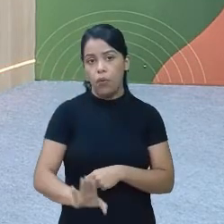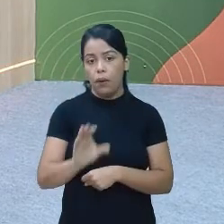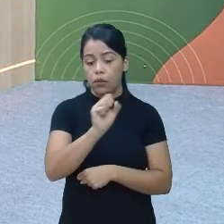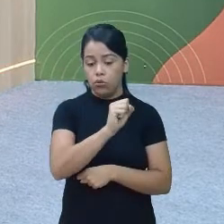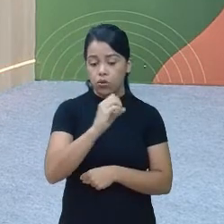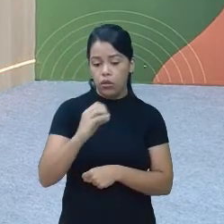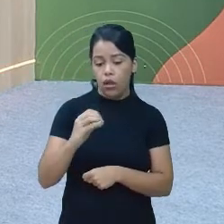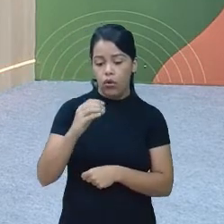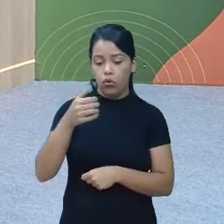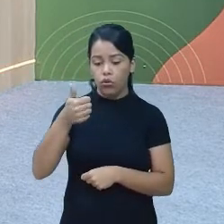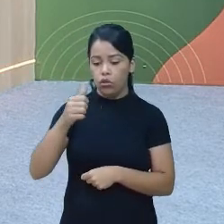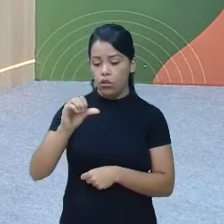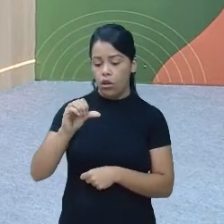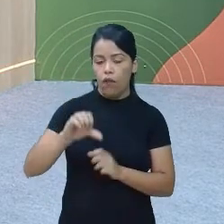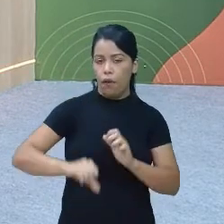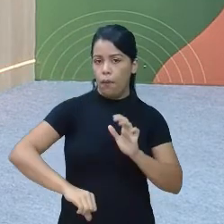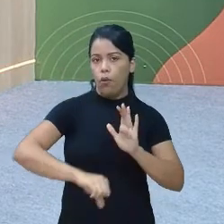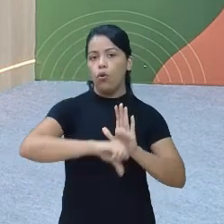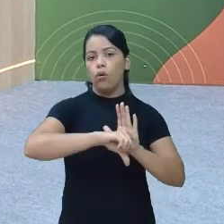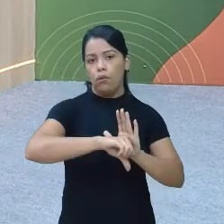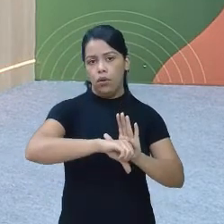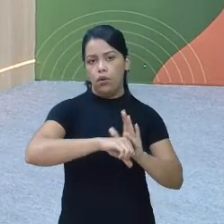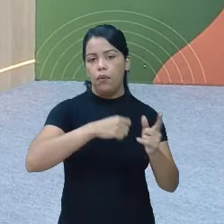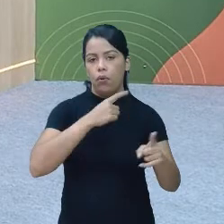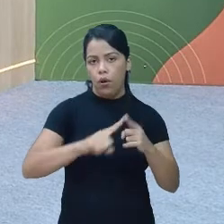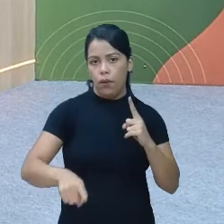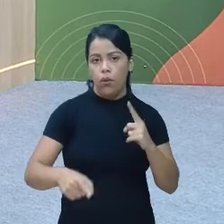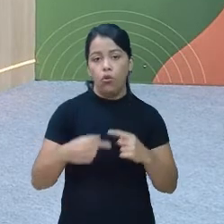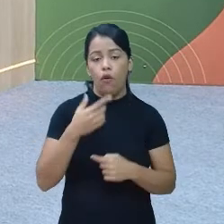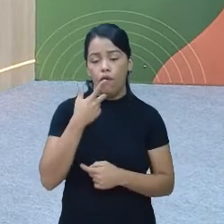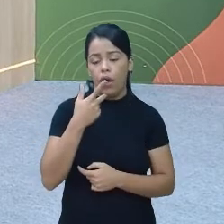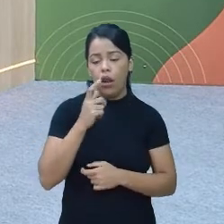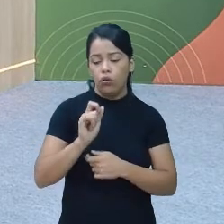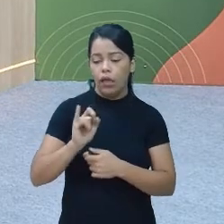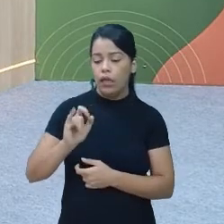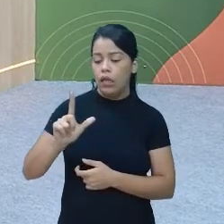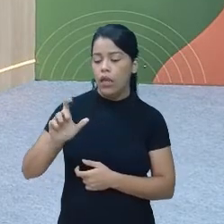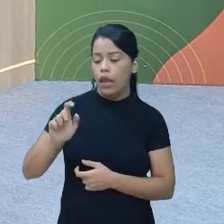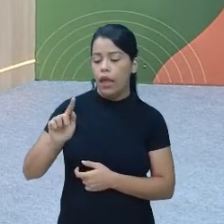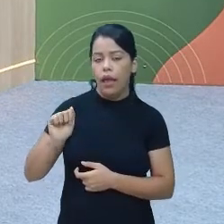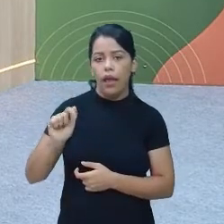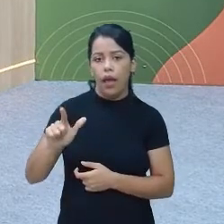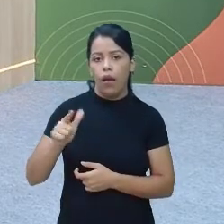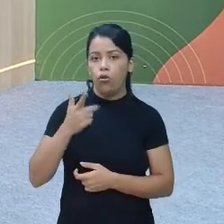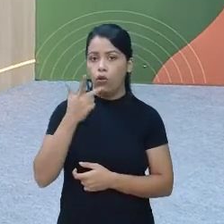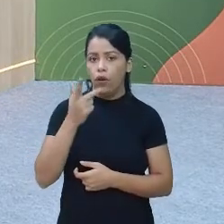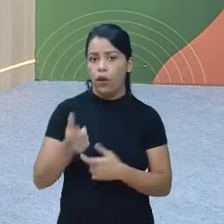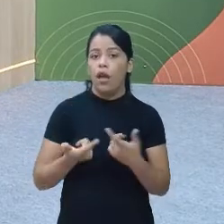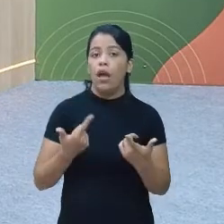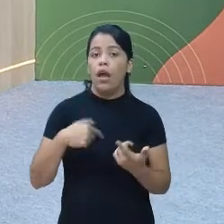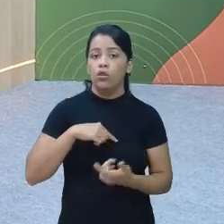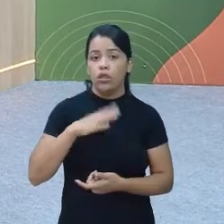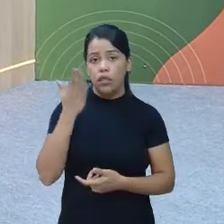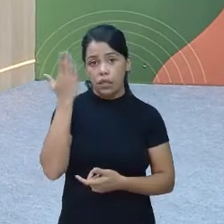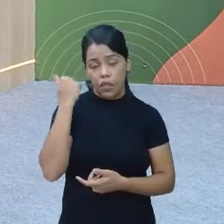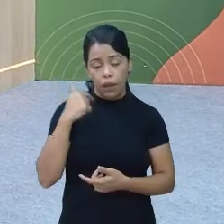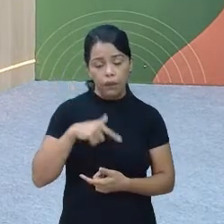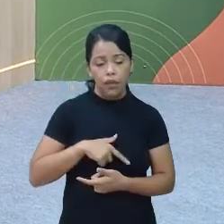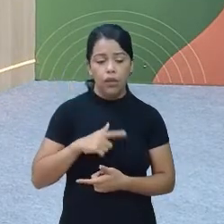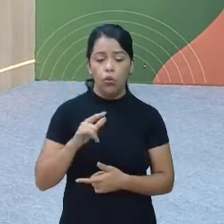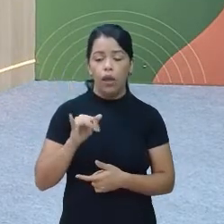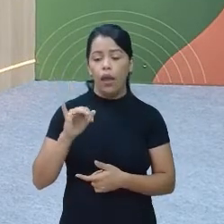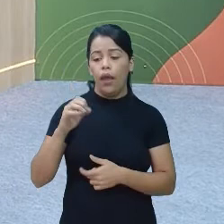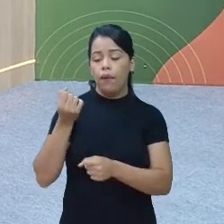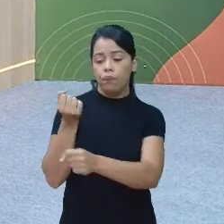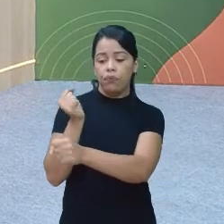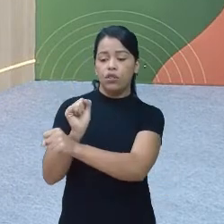XIX era ilegal. Né? Então, eu estou colocando ilegal porque assim, a gente está falando que a gente entende que a escravidão era imoral. Naquele período não